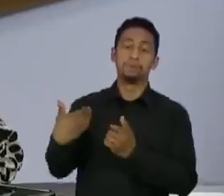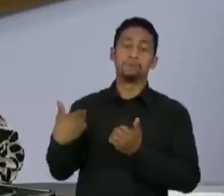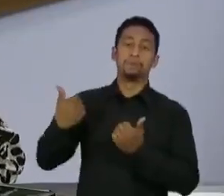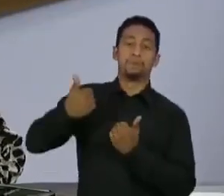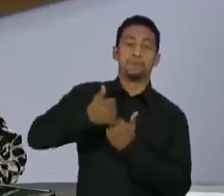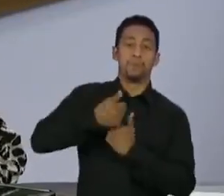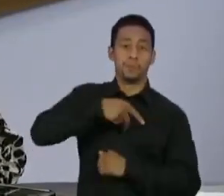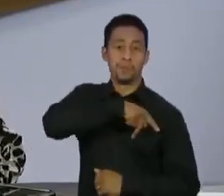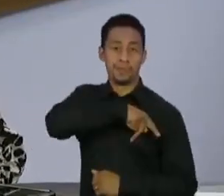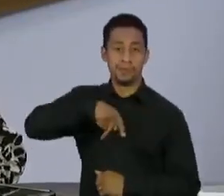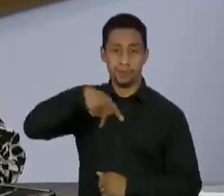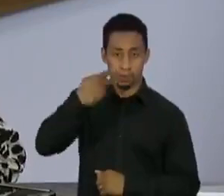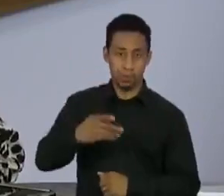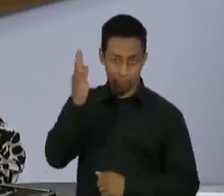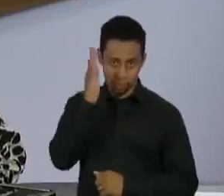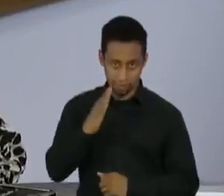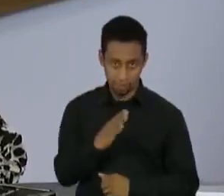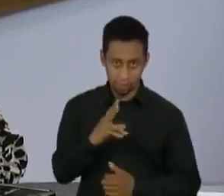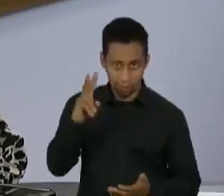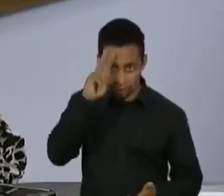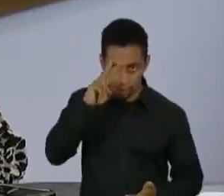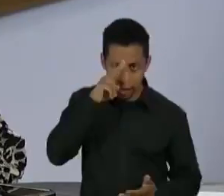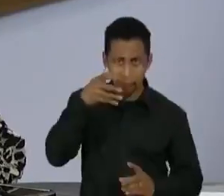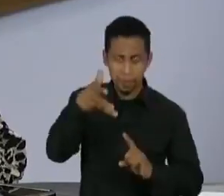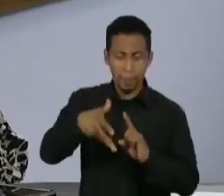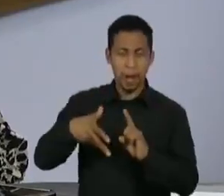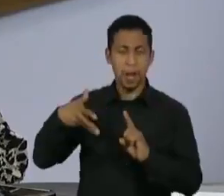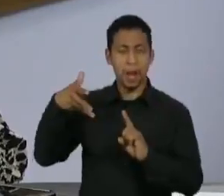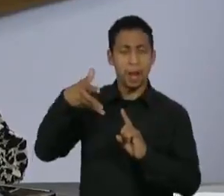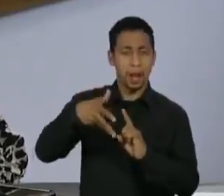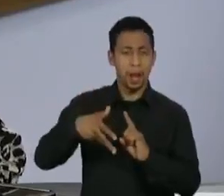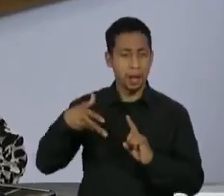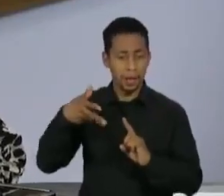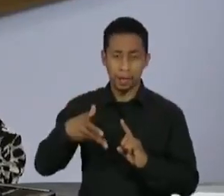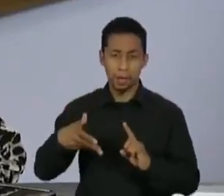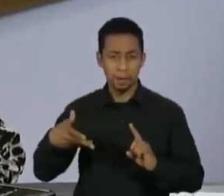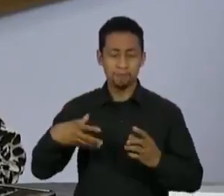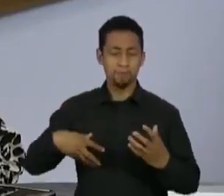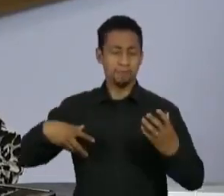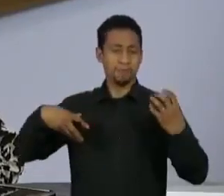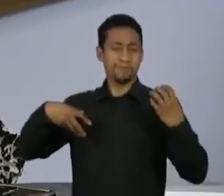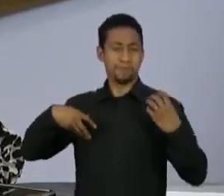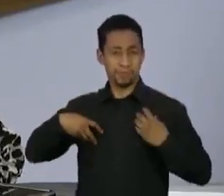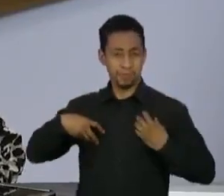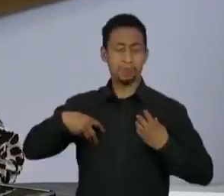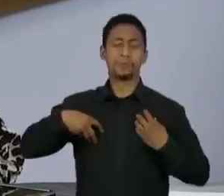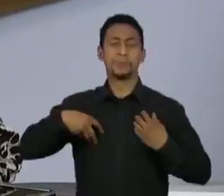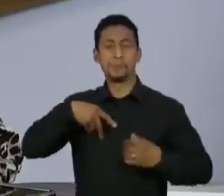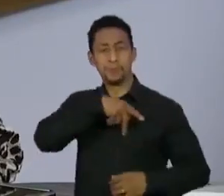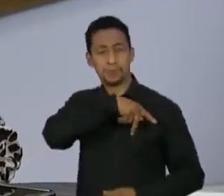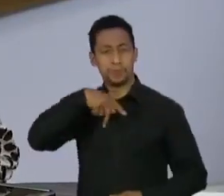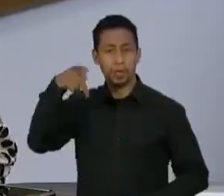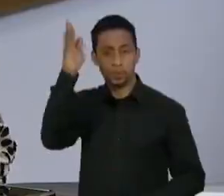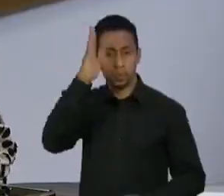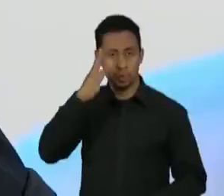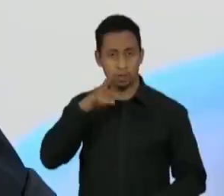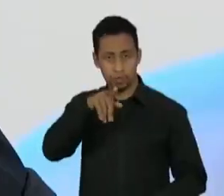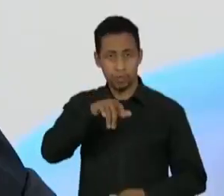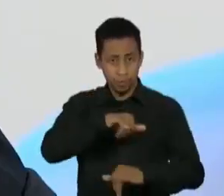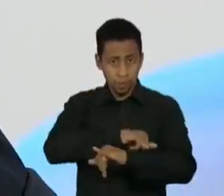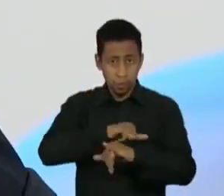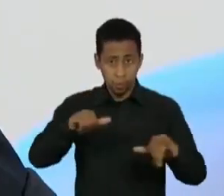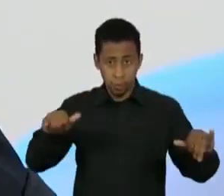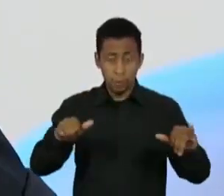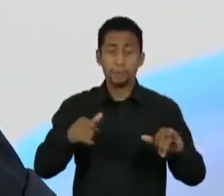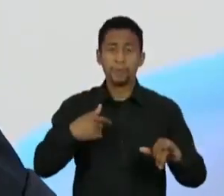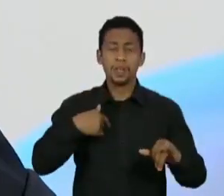Chegar ali, ouvir as suas palavras como o presidente do país, em que o senhor diz que a decisão que o levou a